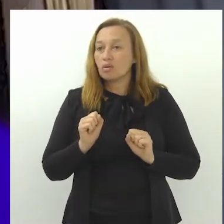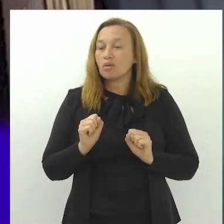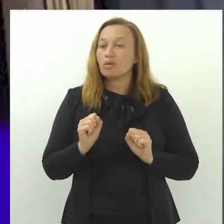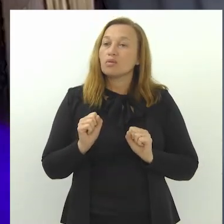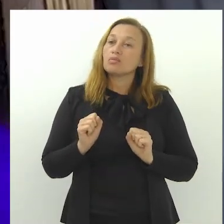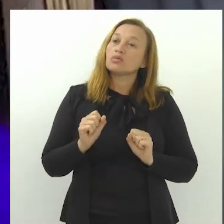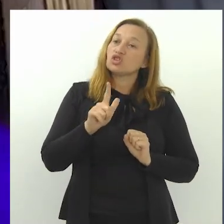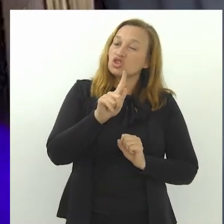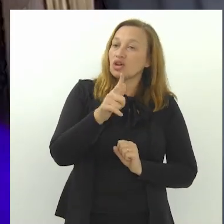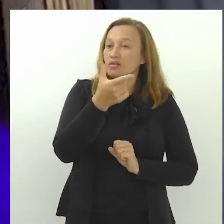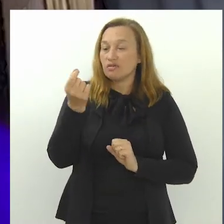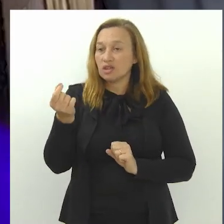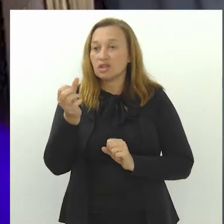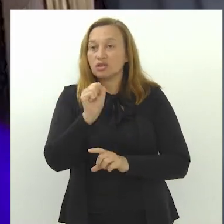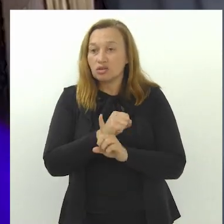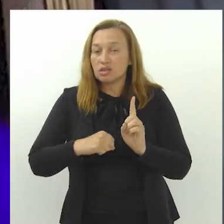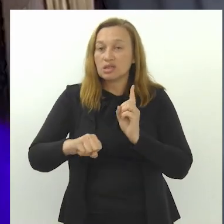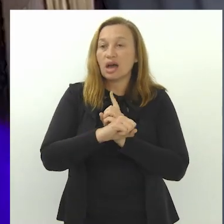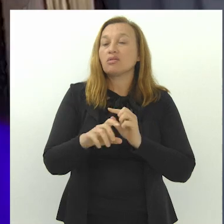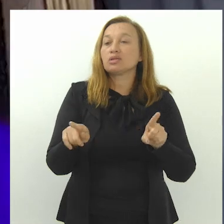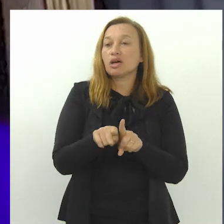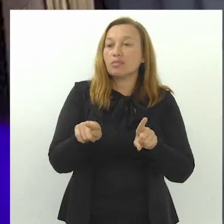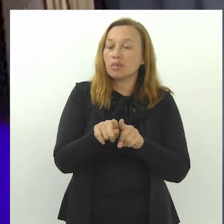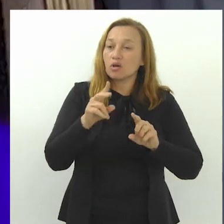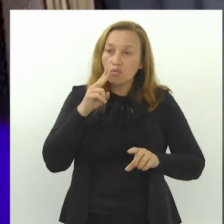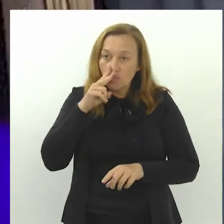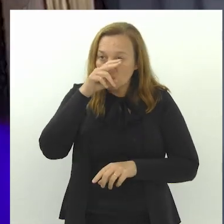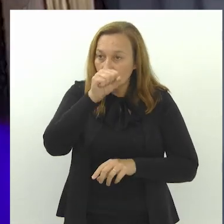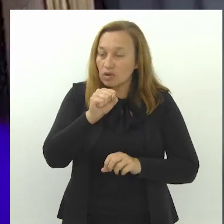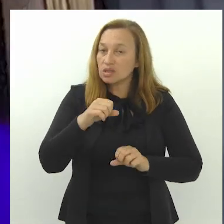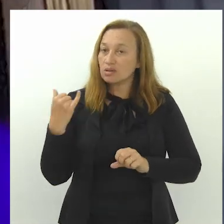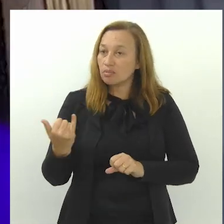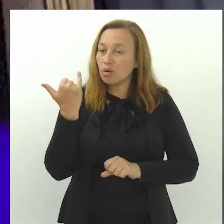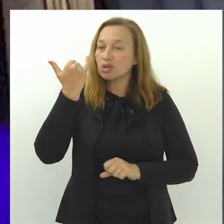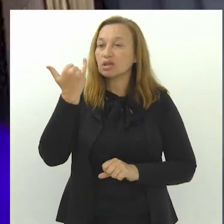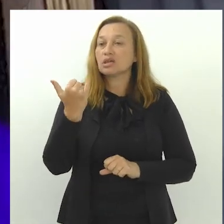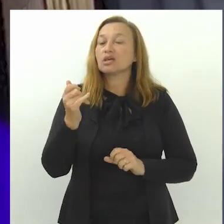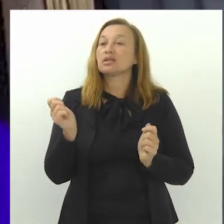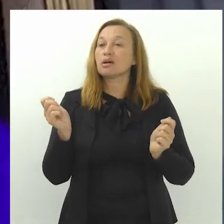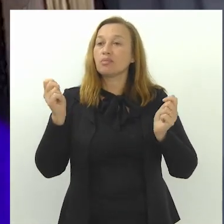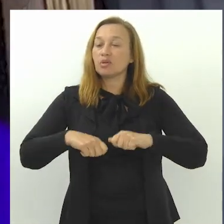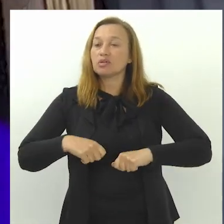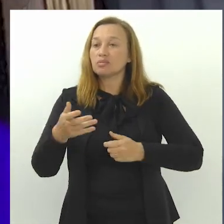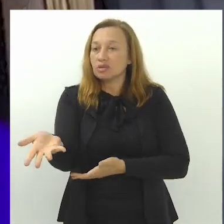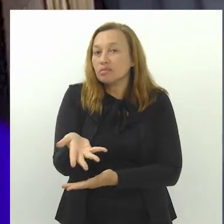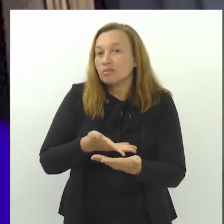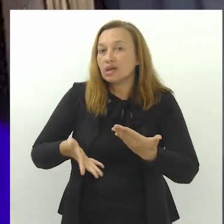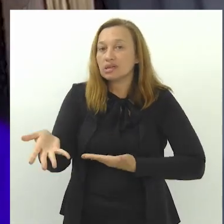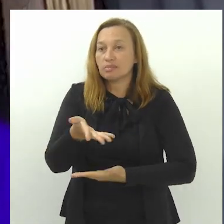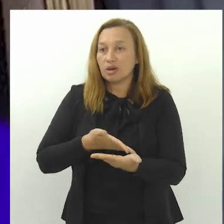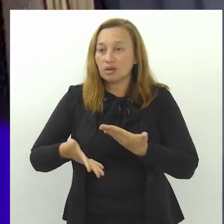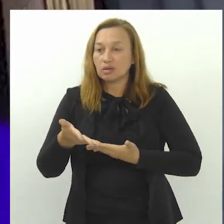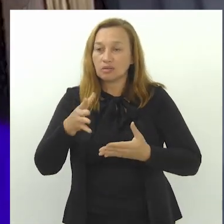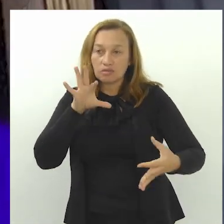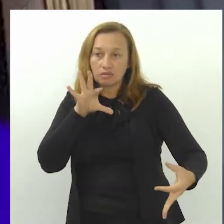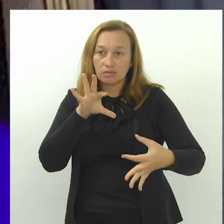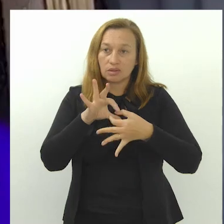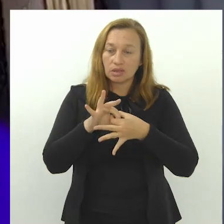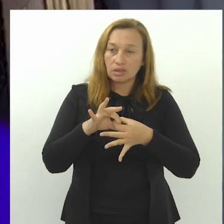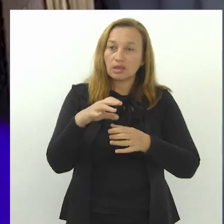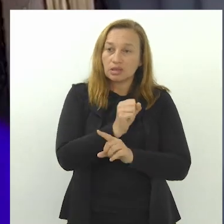né, pós-G20 social, também traz aí um reforço importante para essas possibilidades de